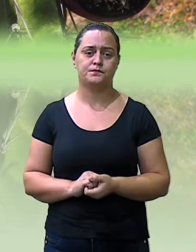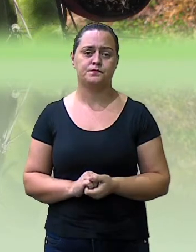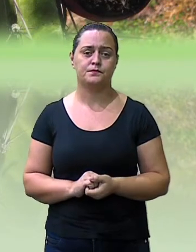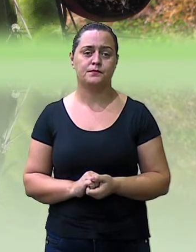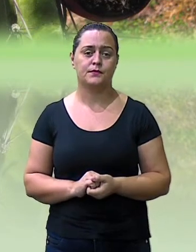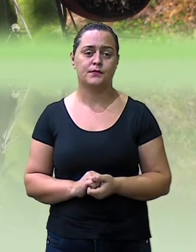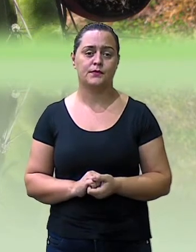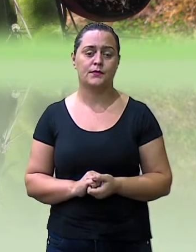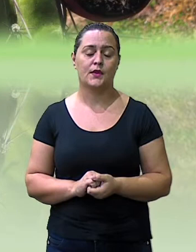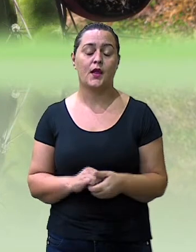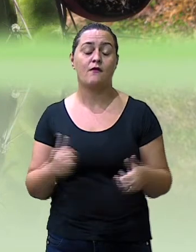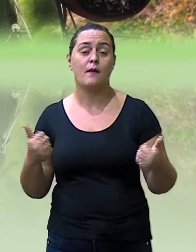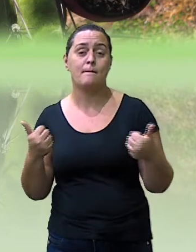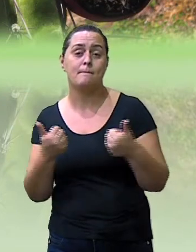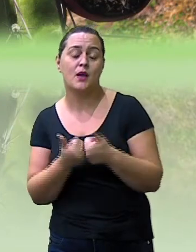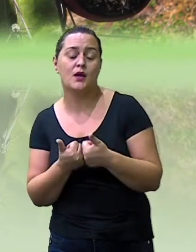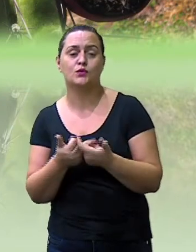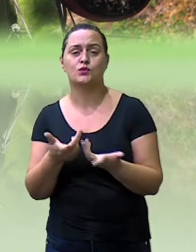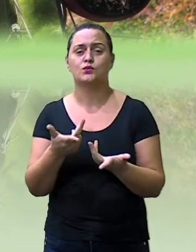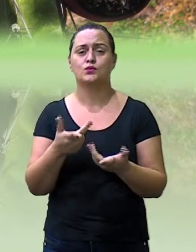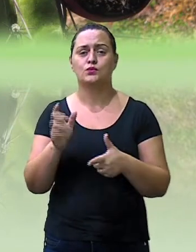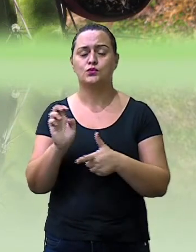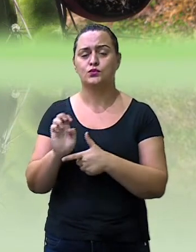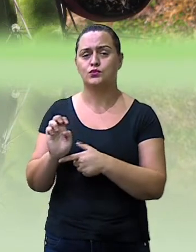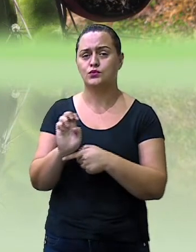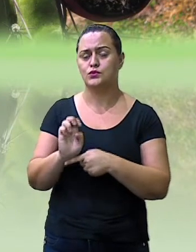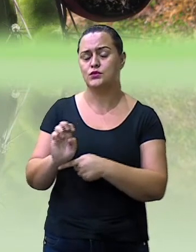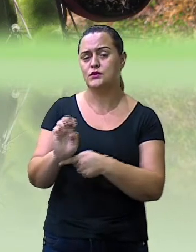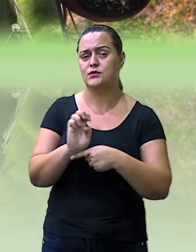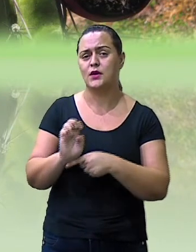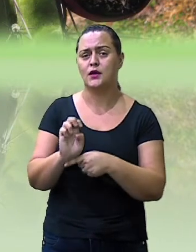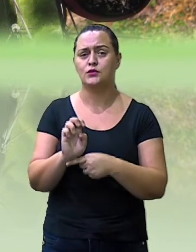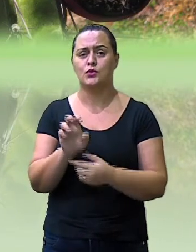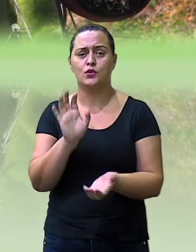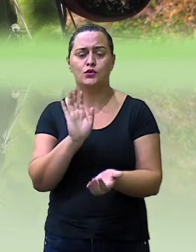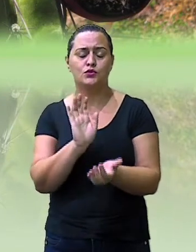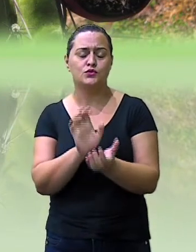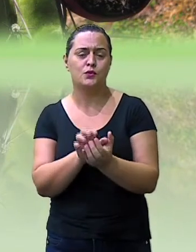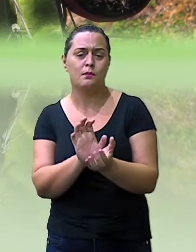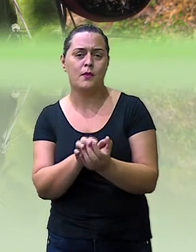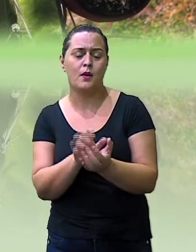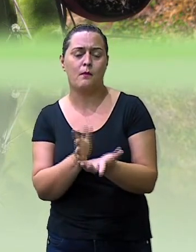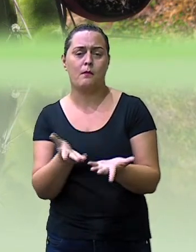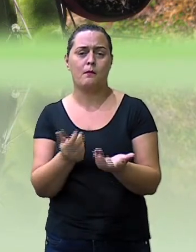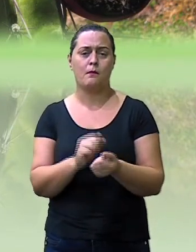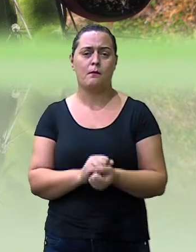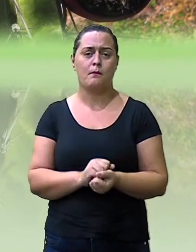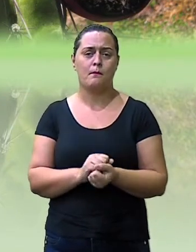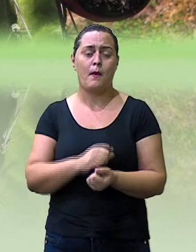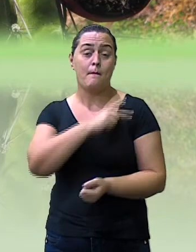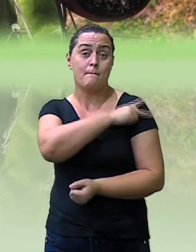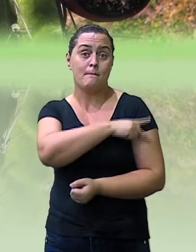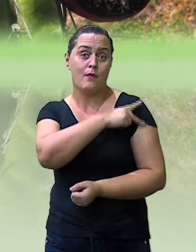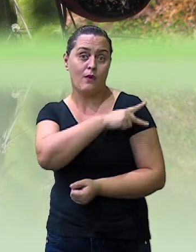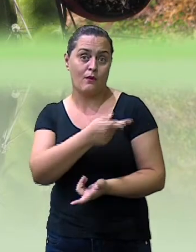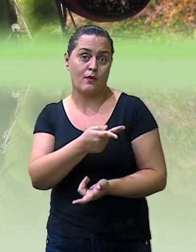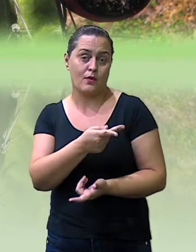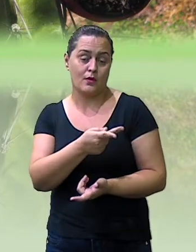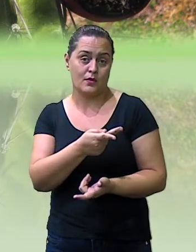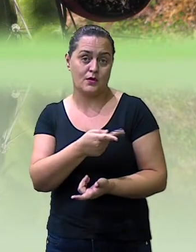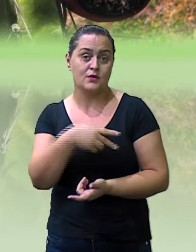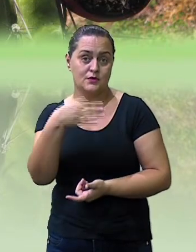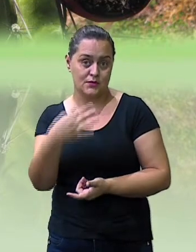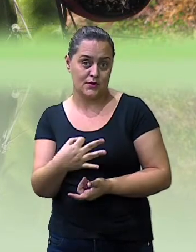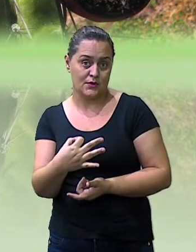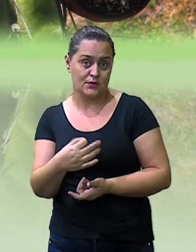do Ceará, Piauí e Pernambuco. E para acessar essa plataforma,